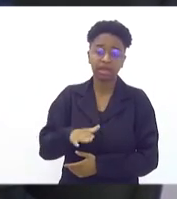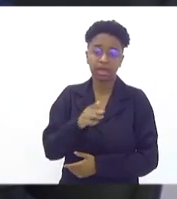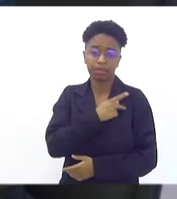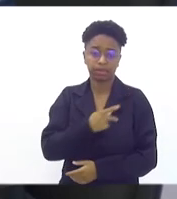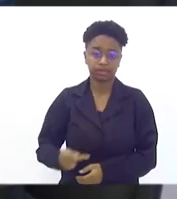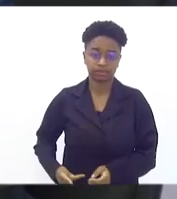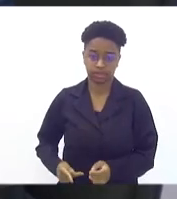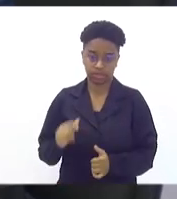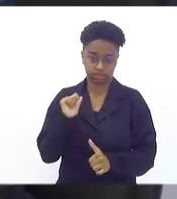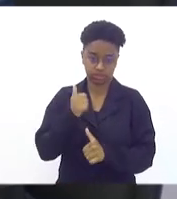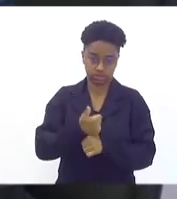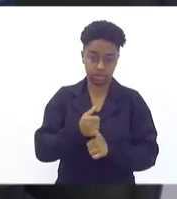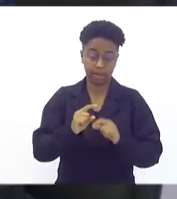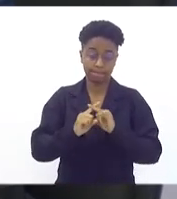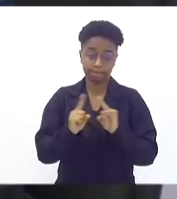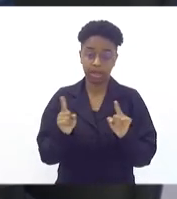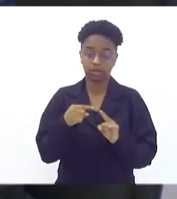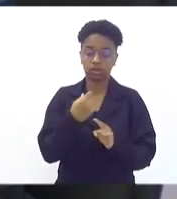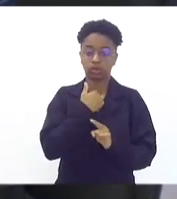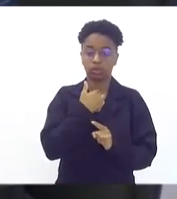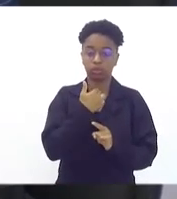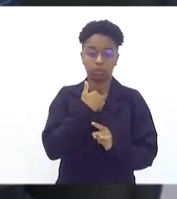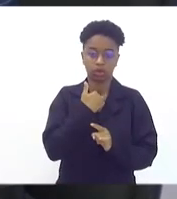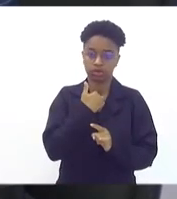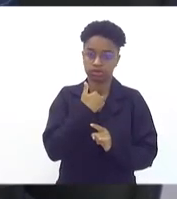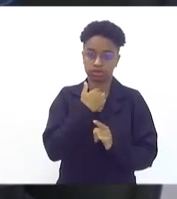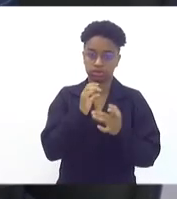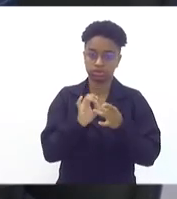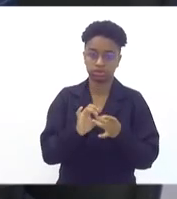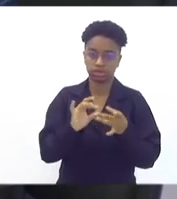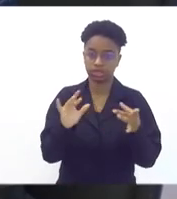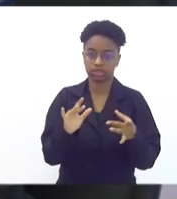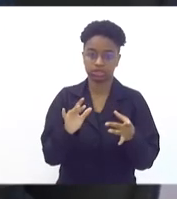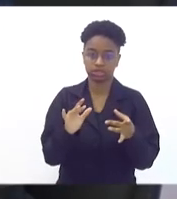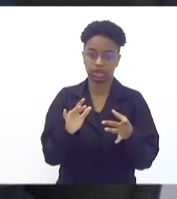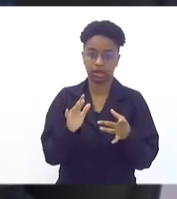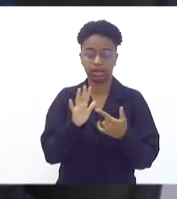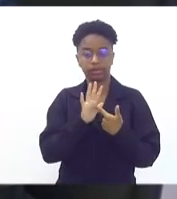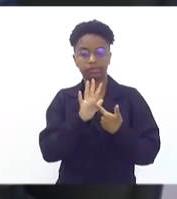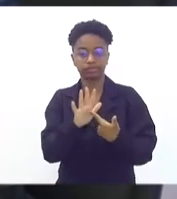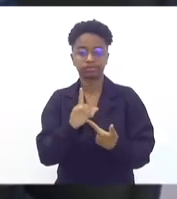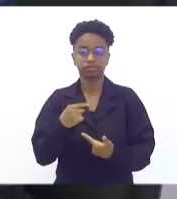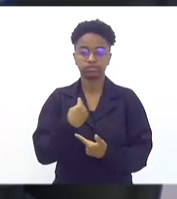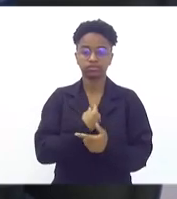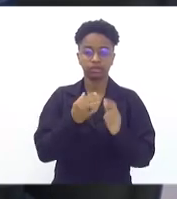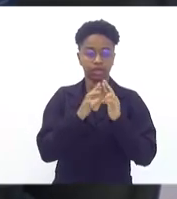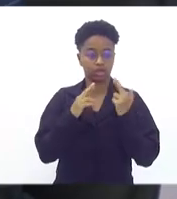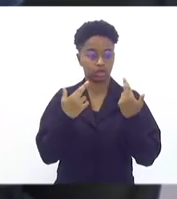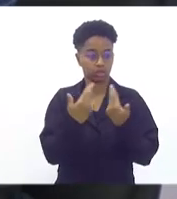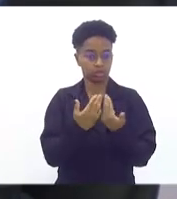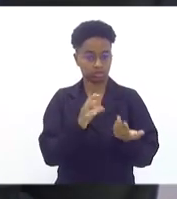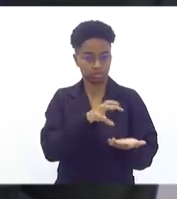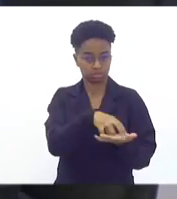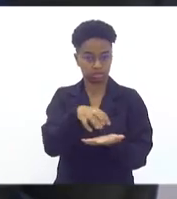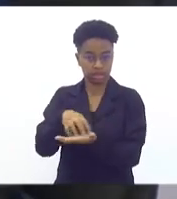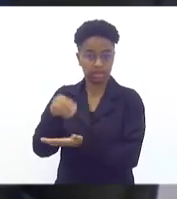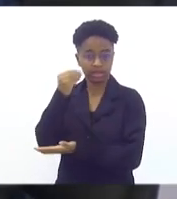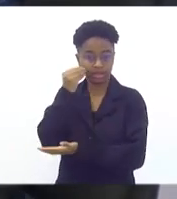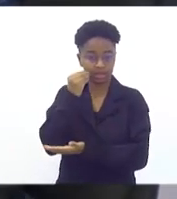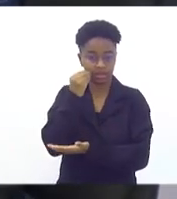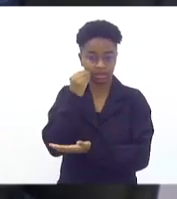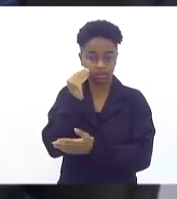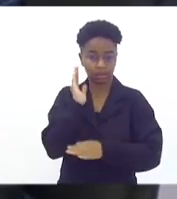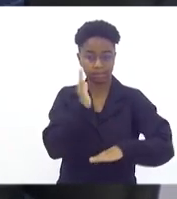não pode deixar uma ideia inicial de que fizemos a audiência com as agências no intuito de derrubar os